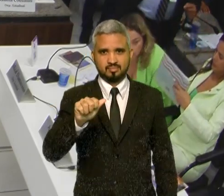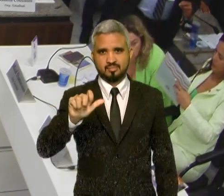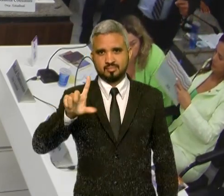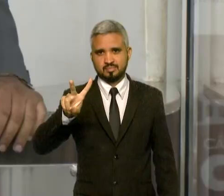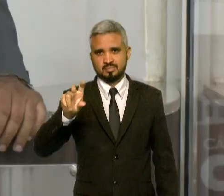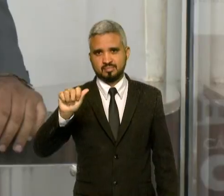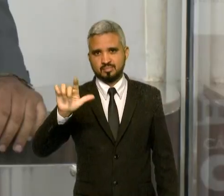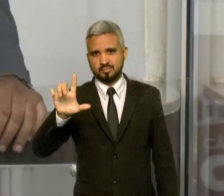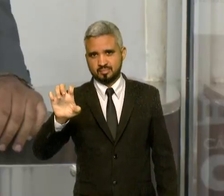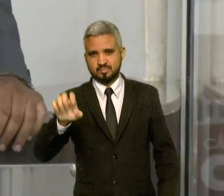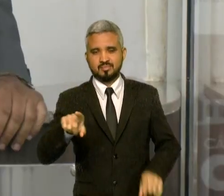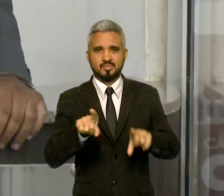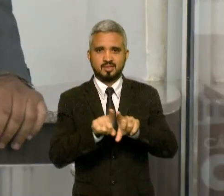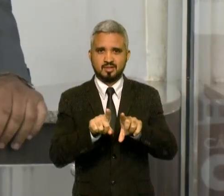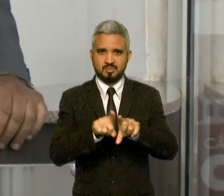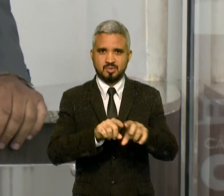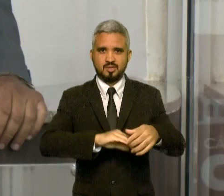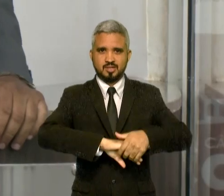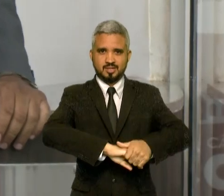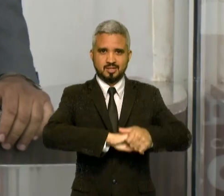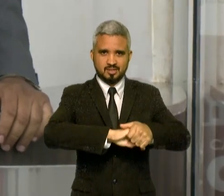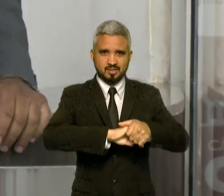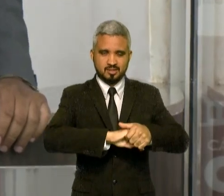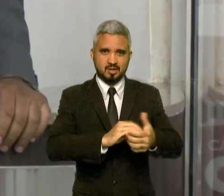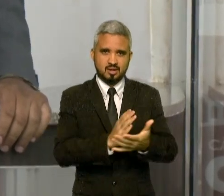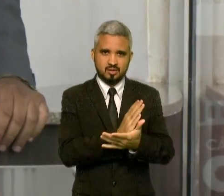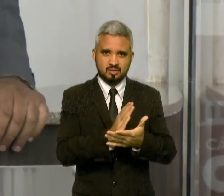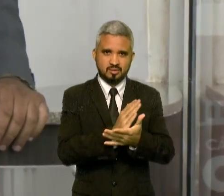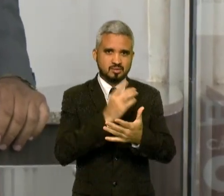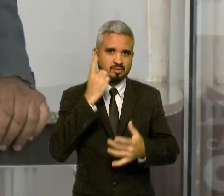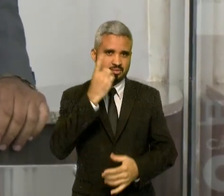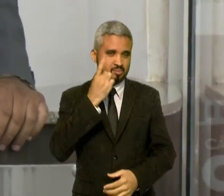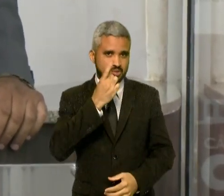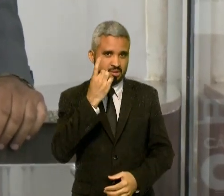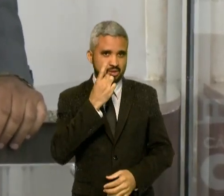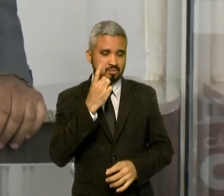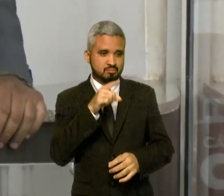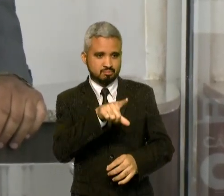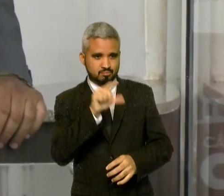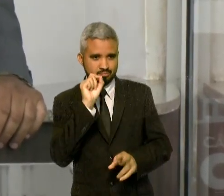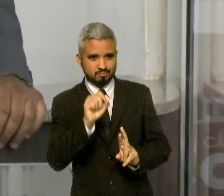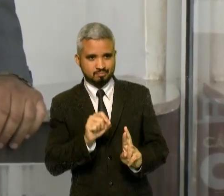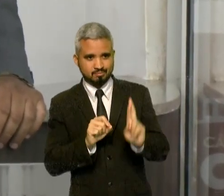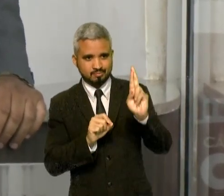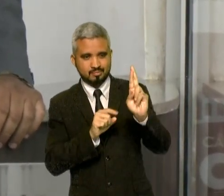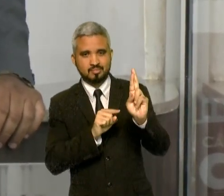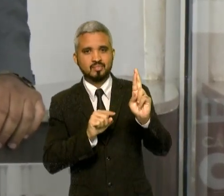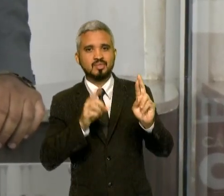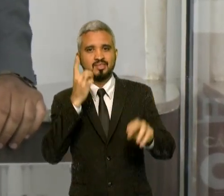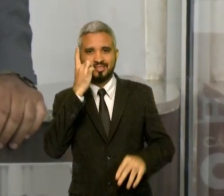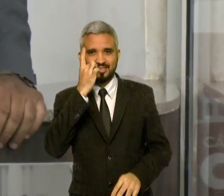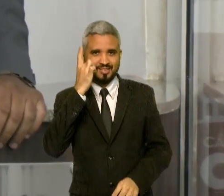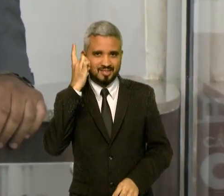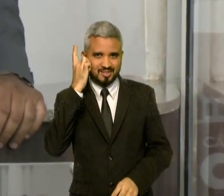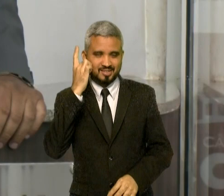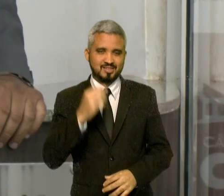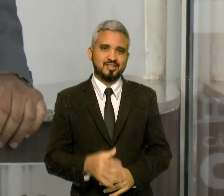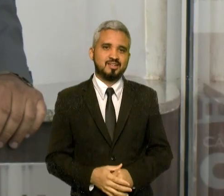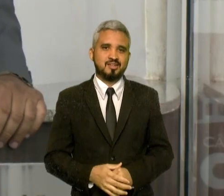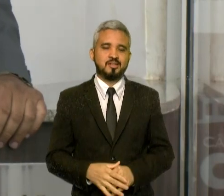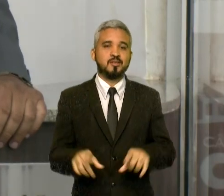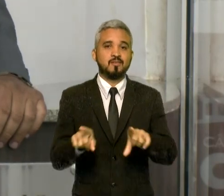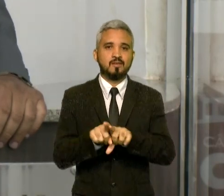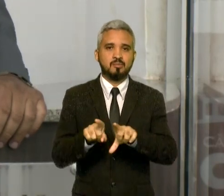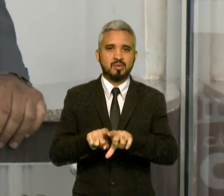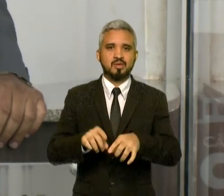alguns companheiros nossos aqui, os nossos deputados, em nome da nossa deputada Daniela, a nossa deputada